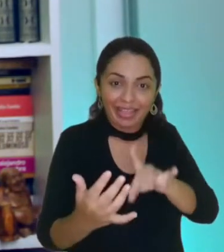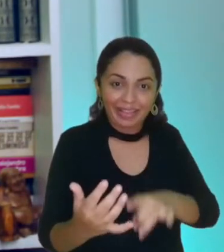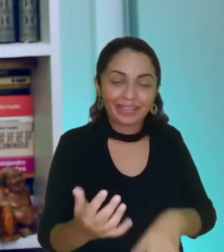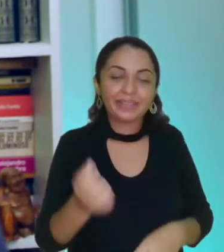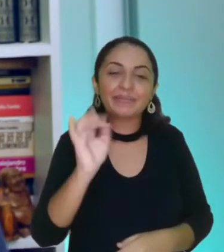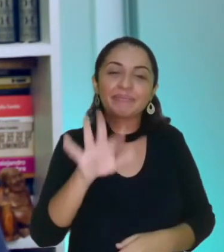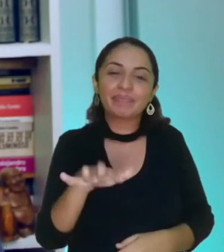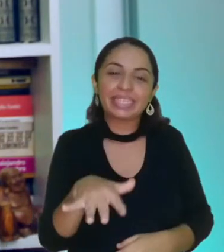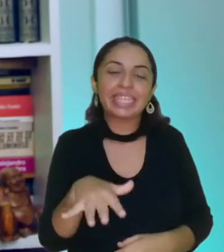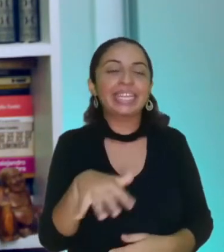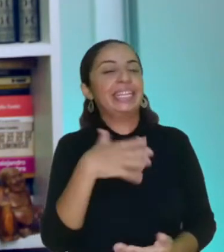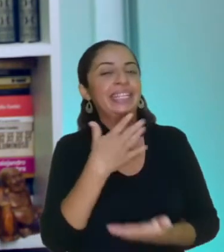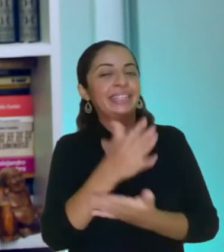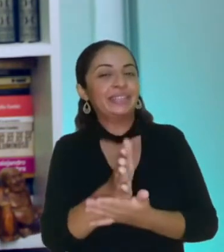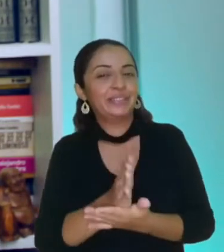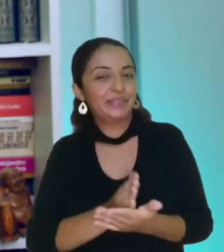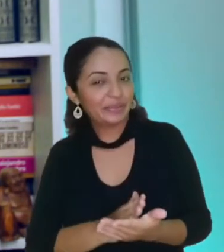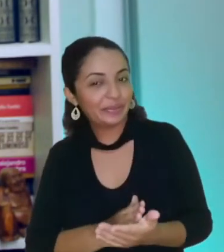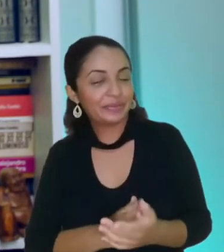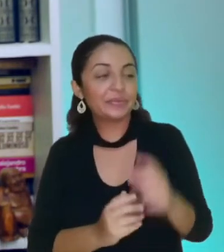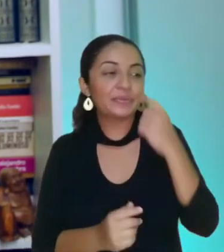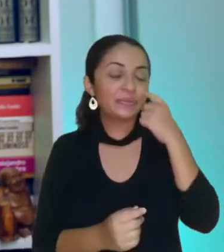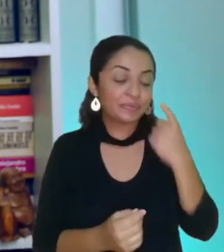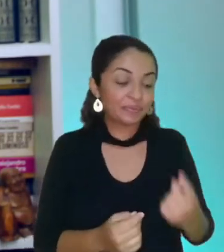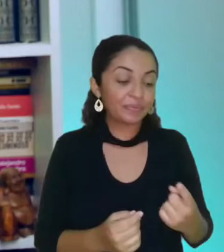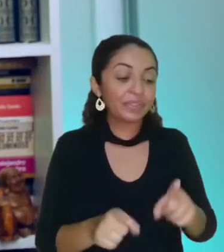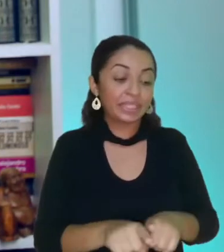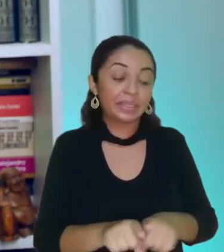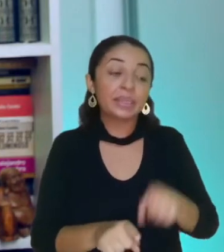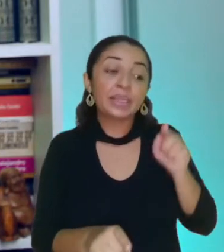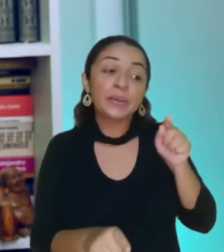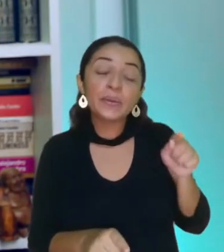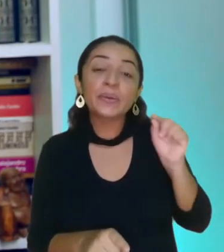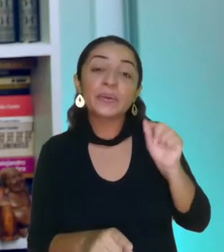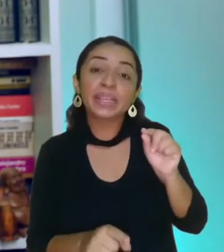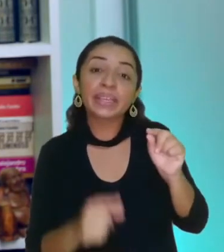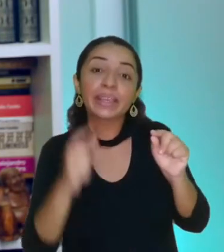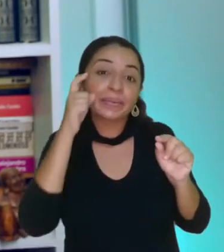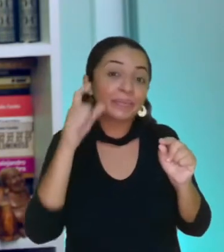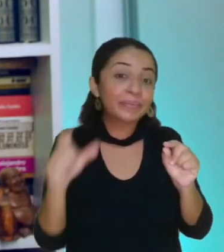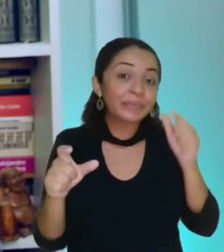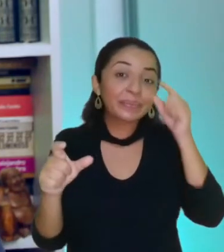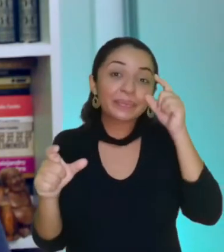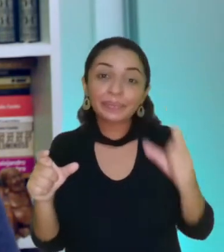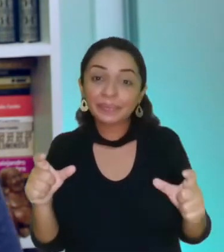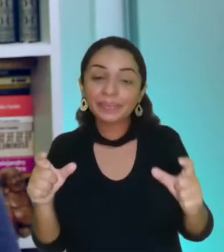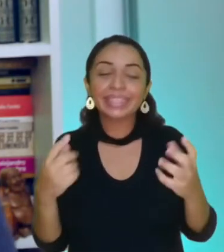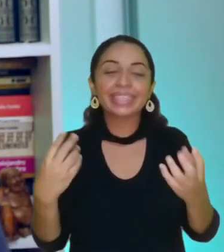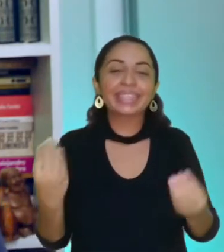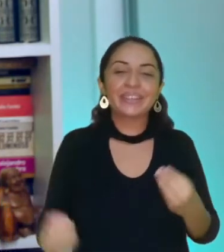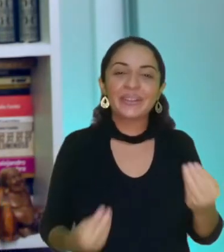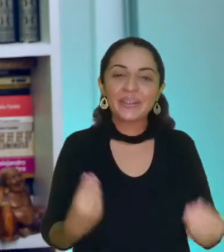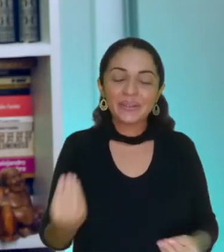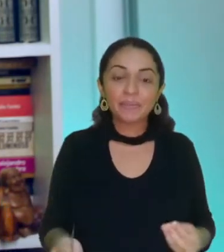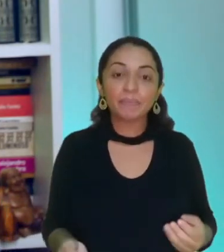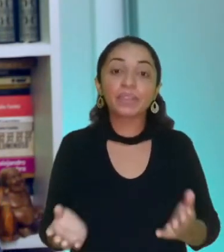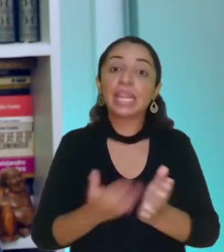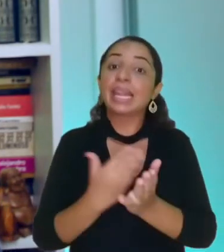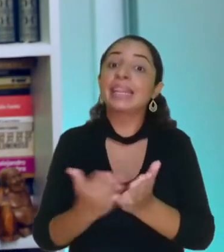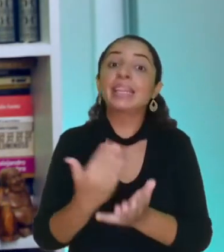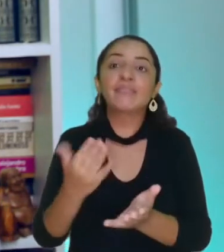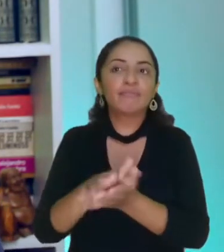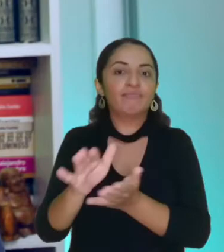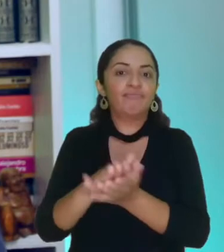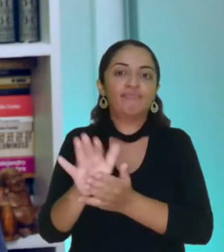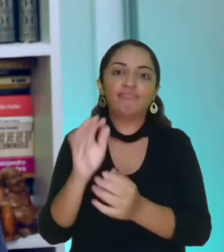Muito barato, eu vou dividir com eles, a gente vai ver o que ele tem, o que ele não tem, qual o interesse de um e de outro. Livros que, inclusive, não tem